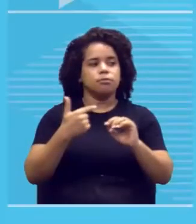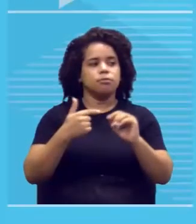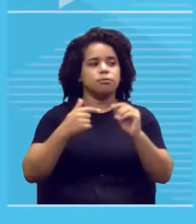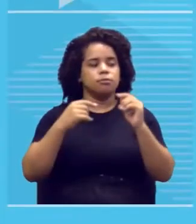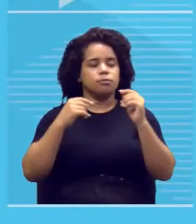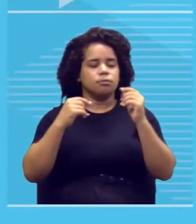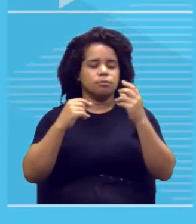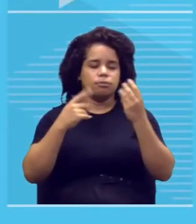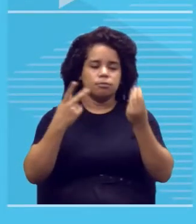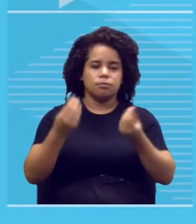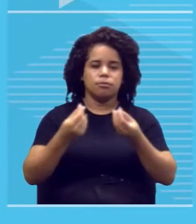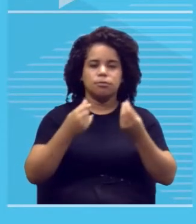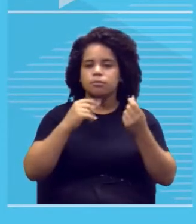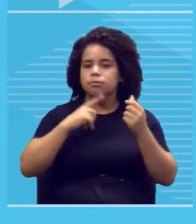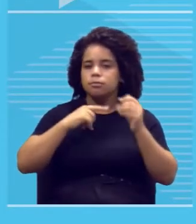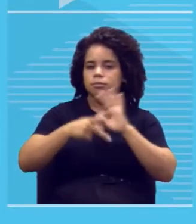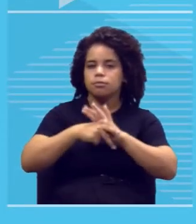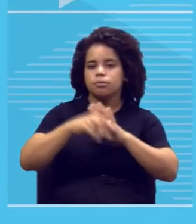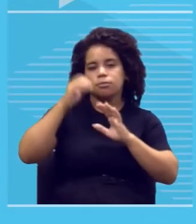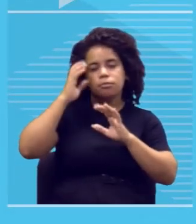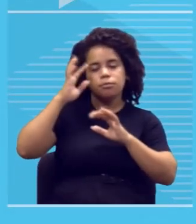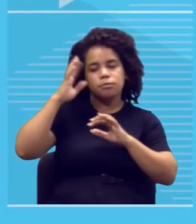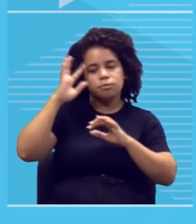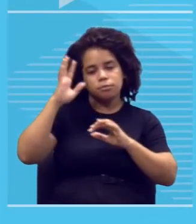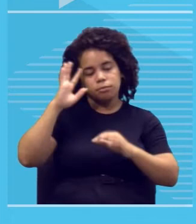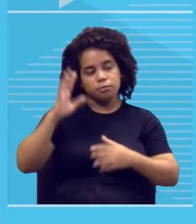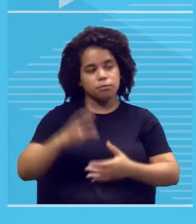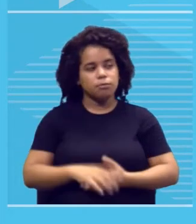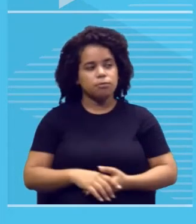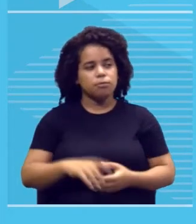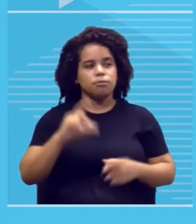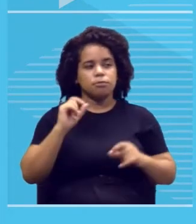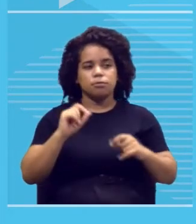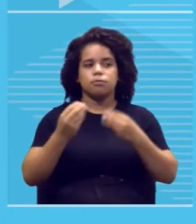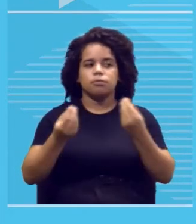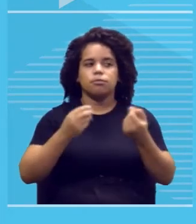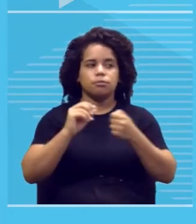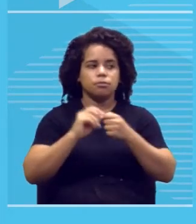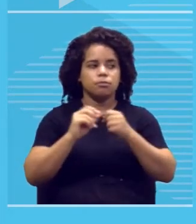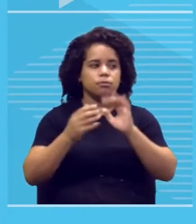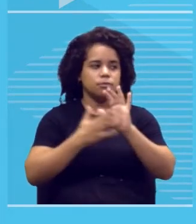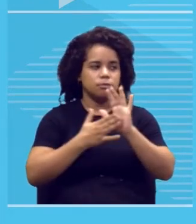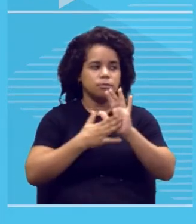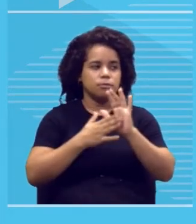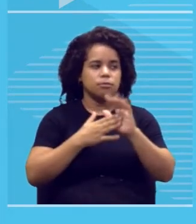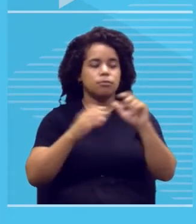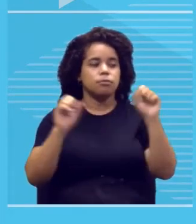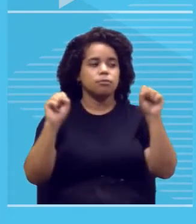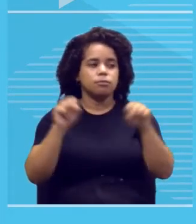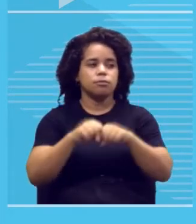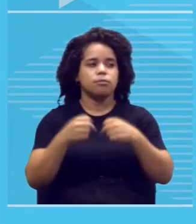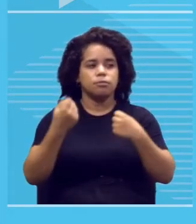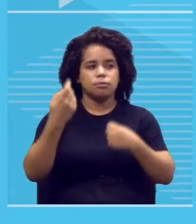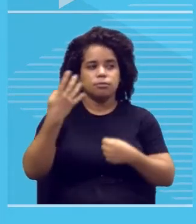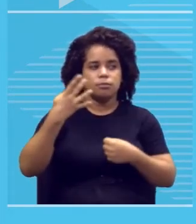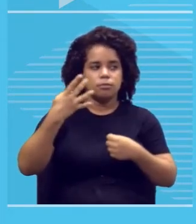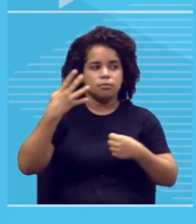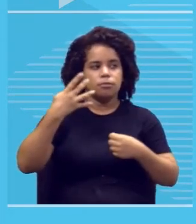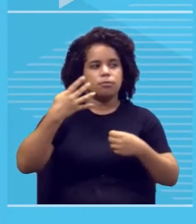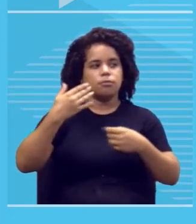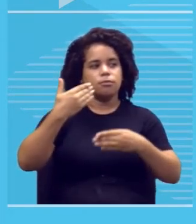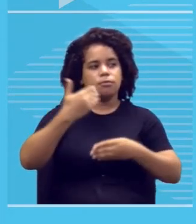fantasia Então como é que ele propõe esses elementos das personagens primeiro quebra da quarta parede